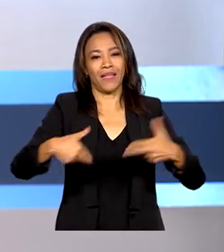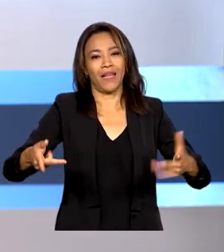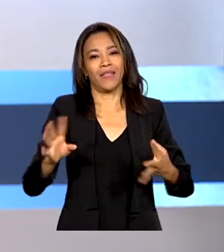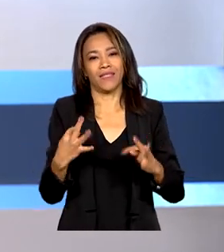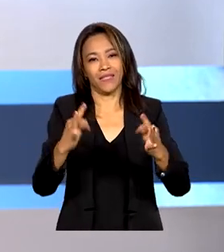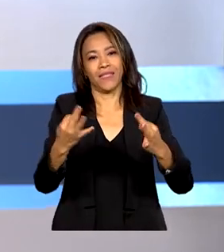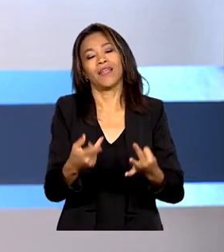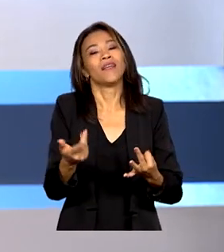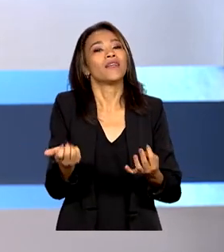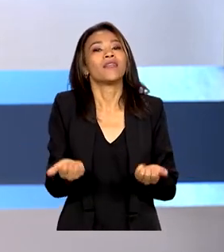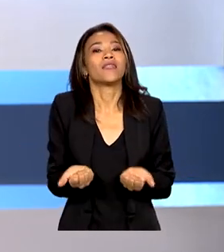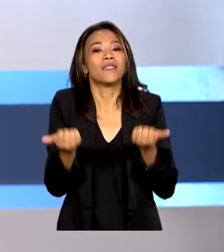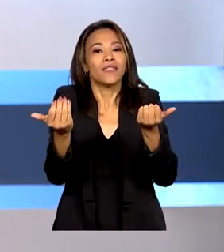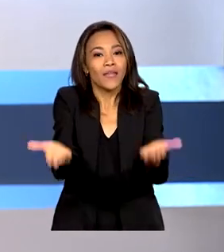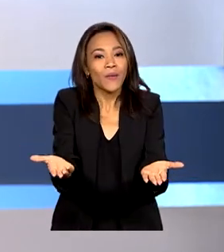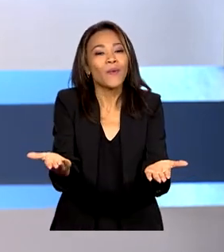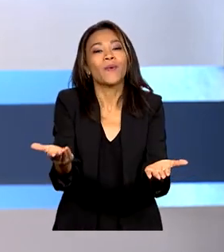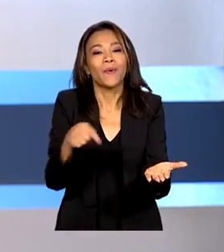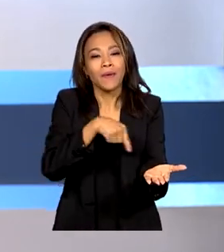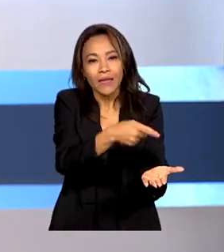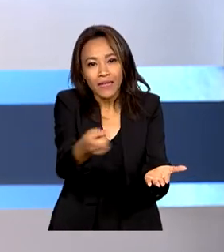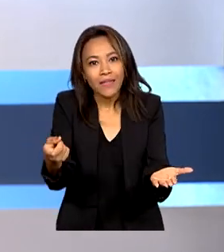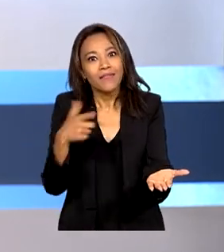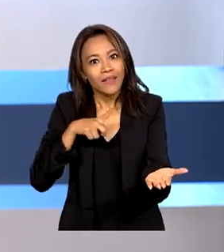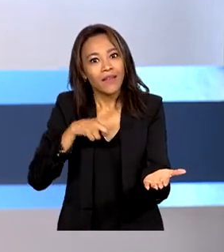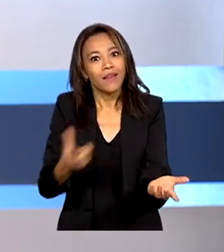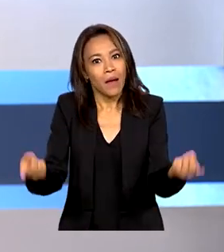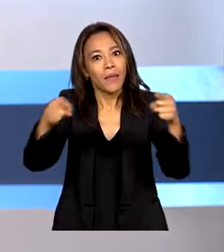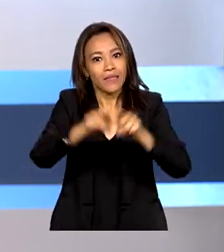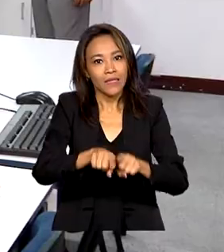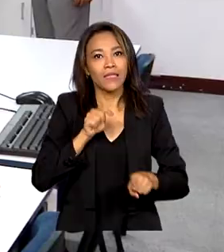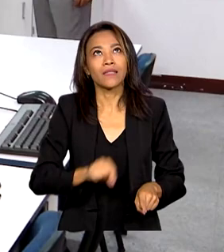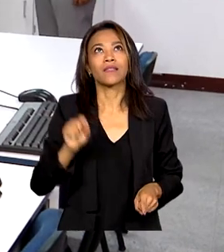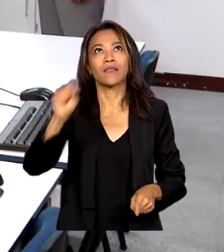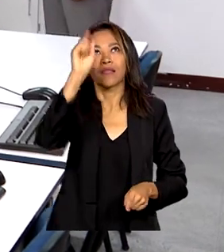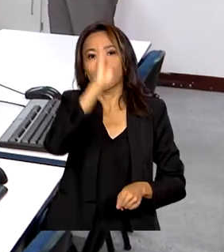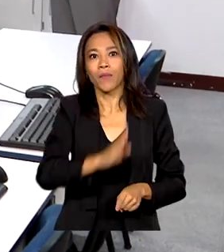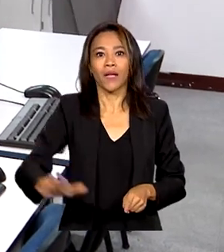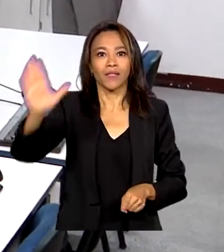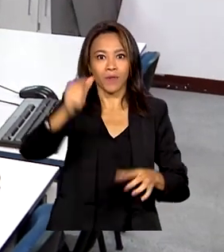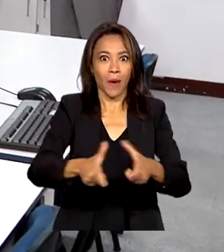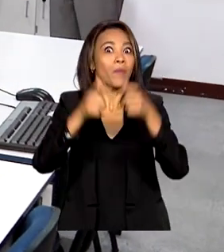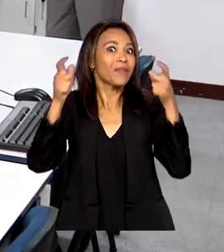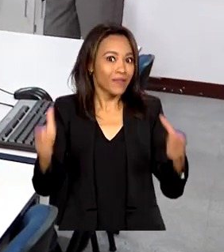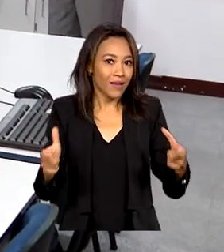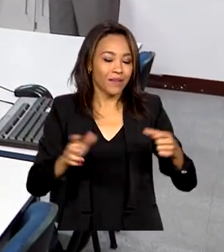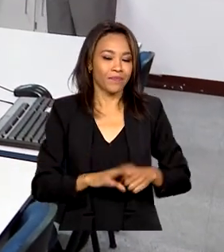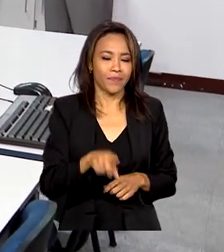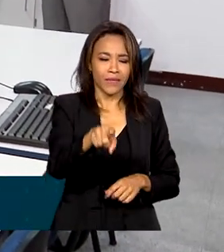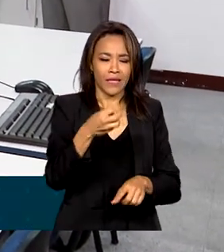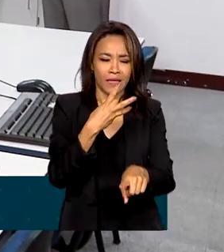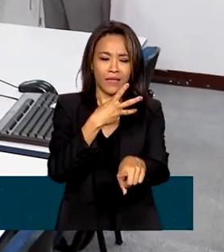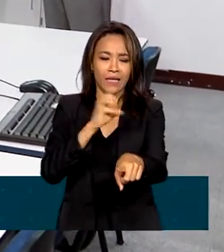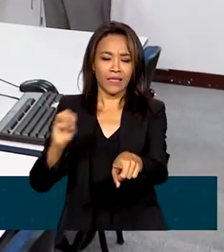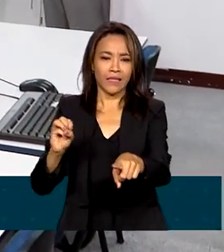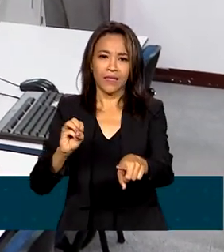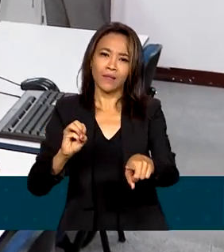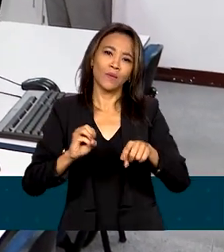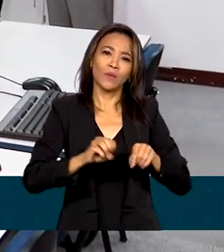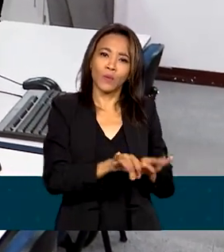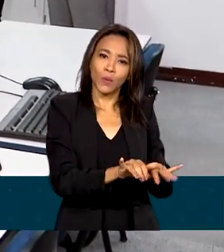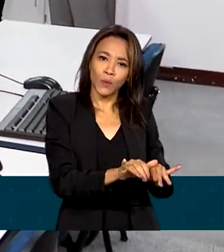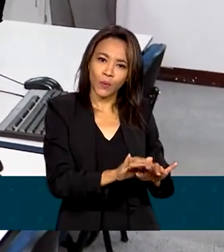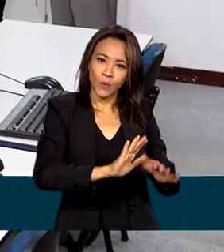máquinas no Distrito Federal e planeja ampliar parcerias no país. São 300 computadores para